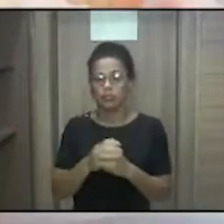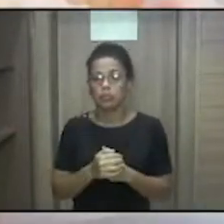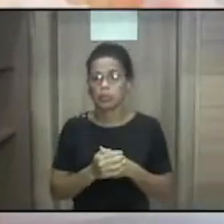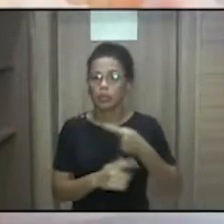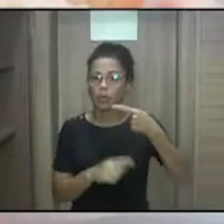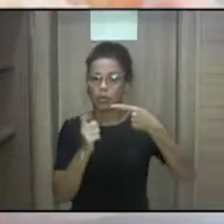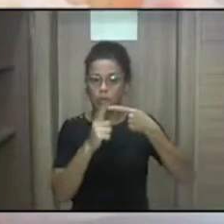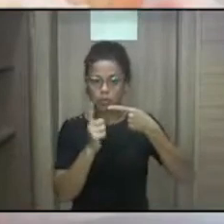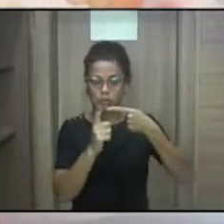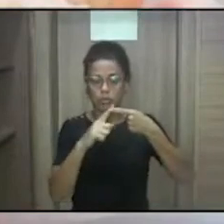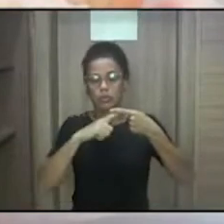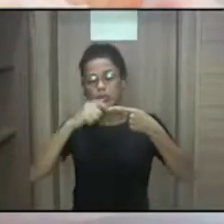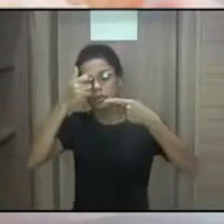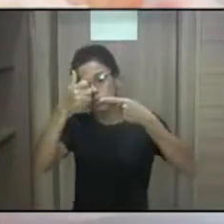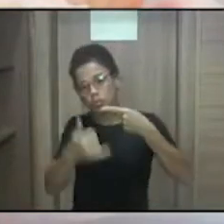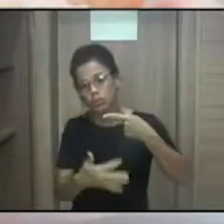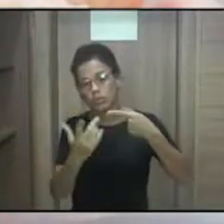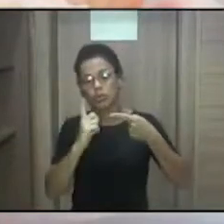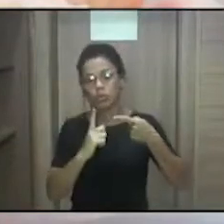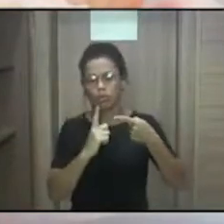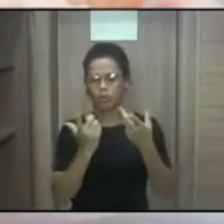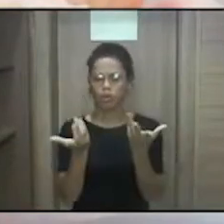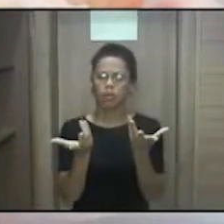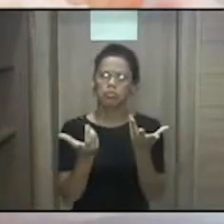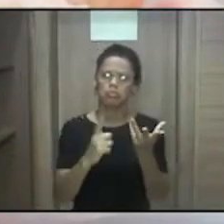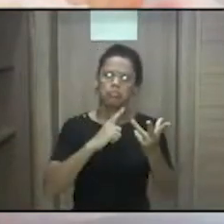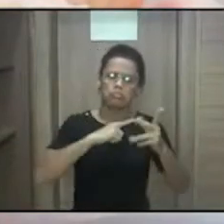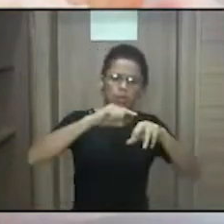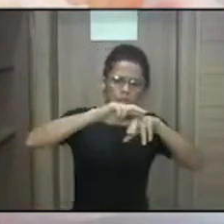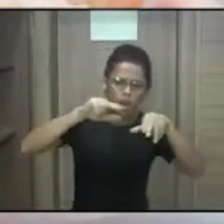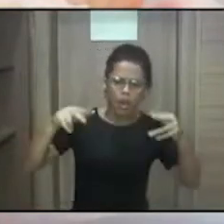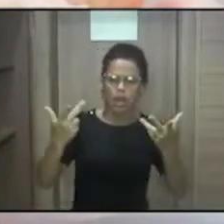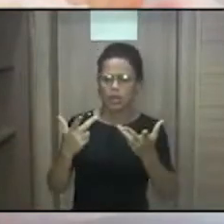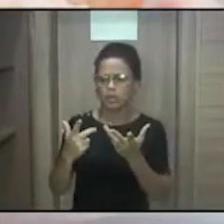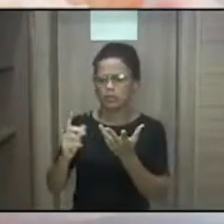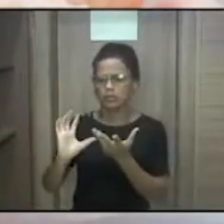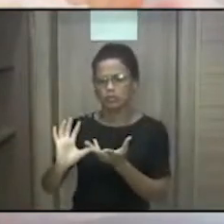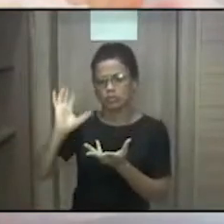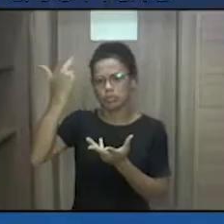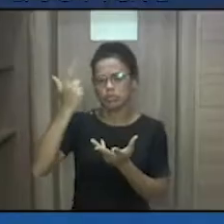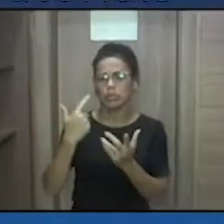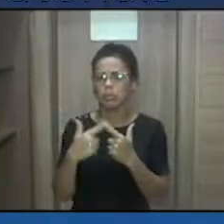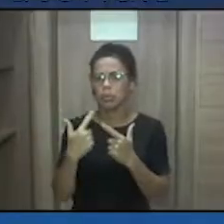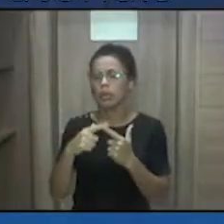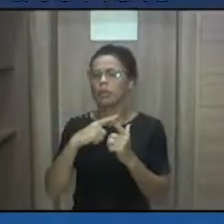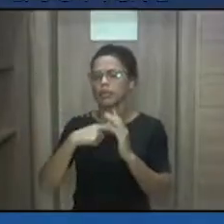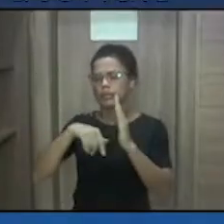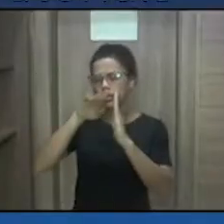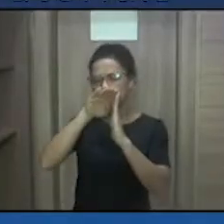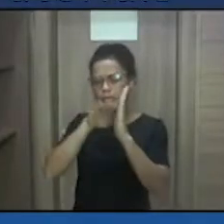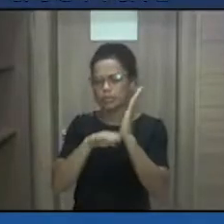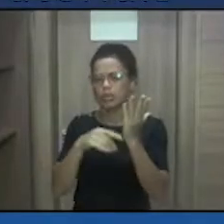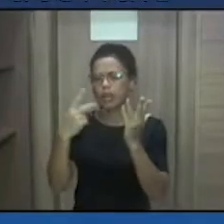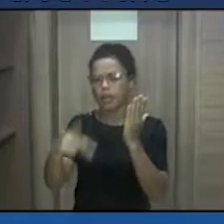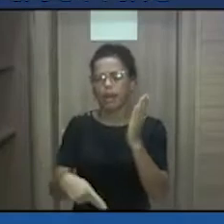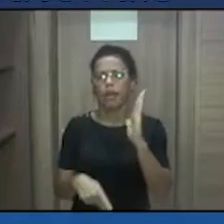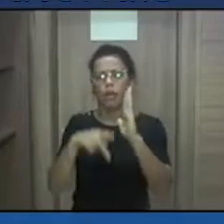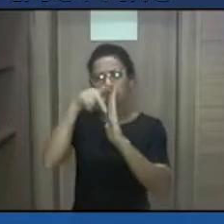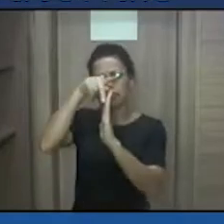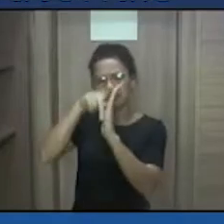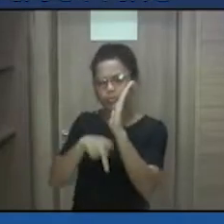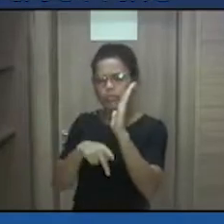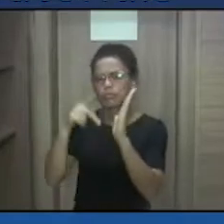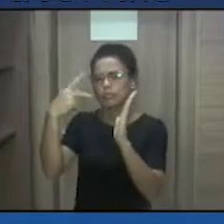uma estimativa sobre casos hipotéticos a partir de protocolos do Ministério da Saúde,